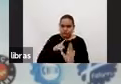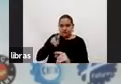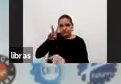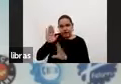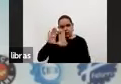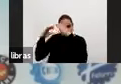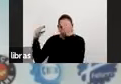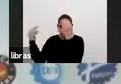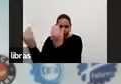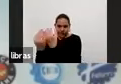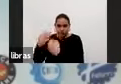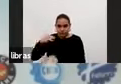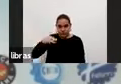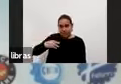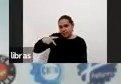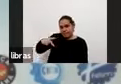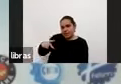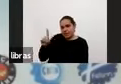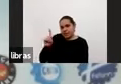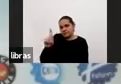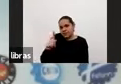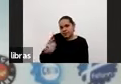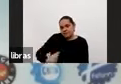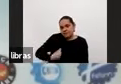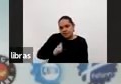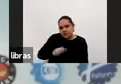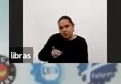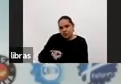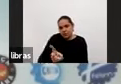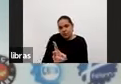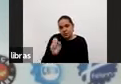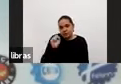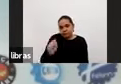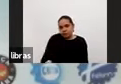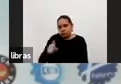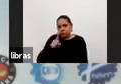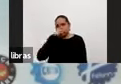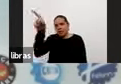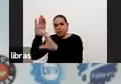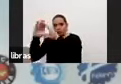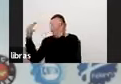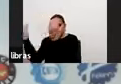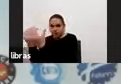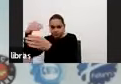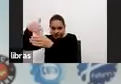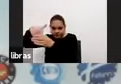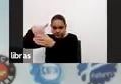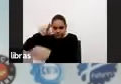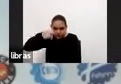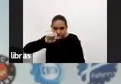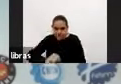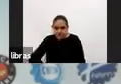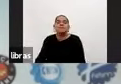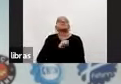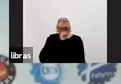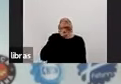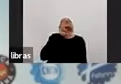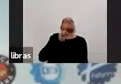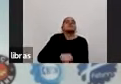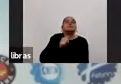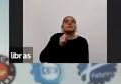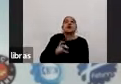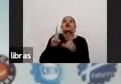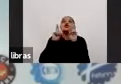medida provisória, ela não tem vida própria, ela precisa ir lá para o Congresso Isso. ser votada. Então, nós esperamos Sim. que haja bom senso lá